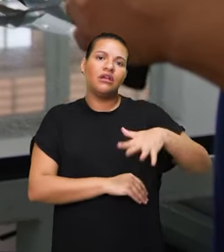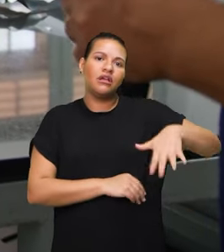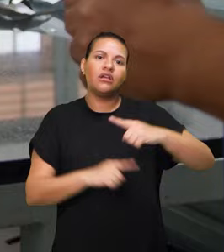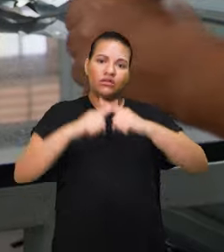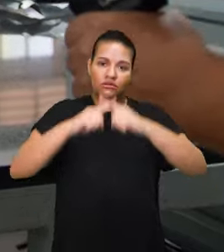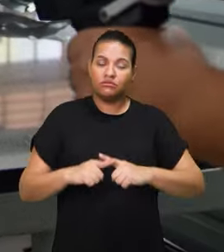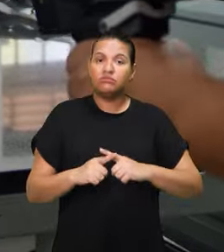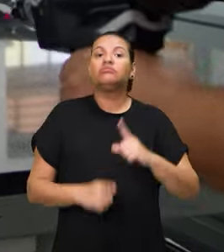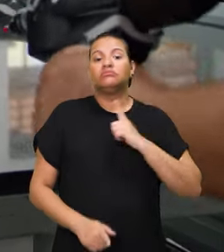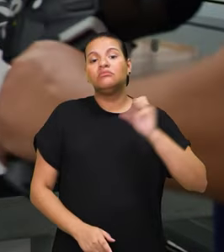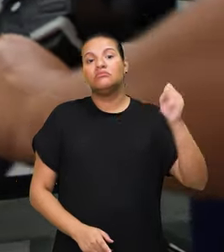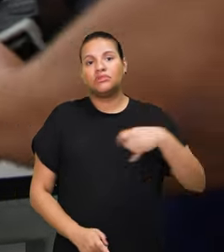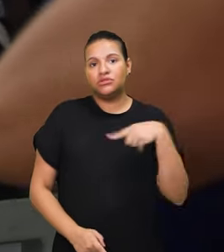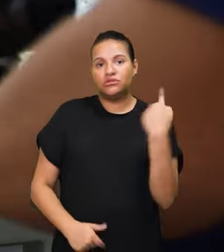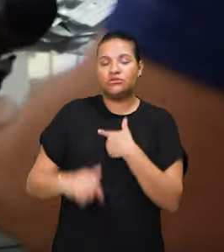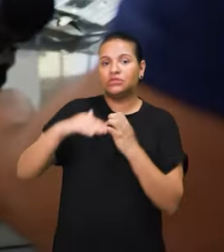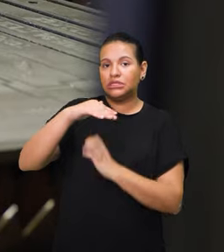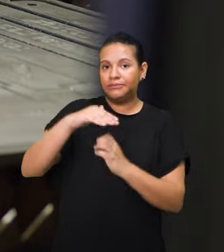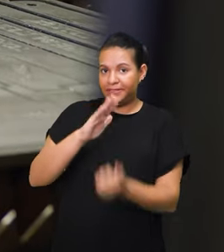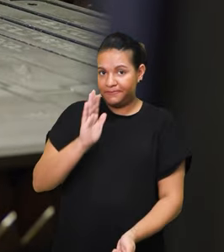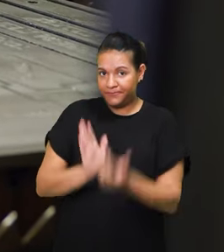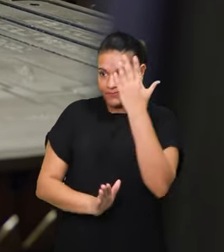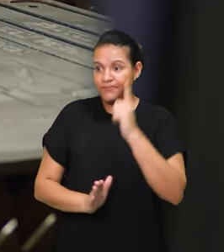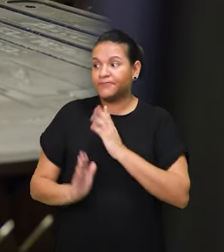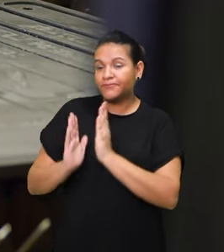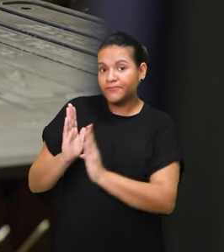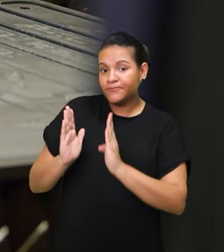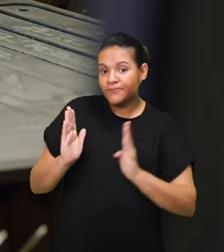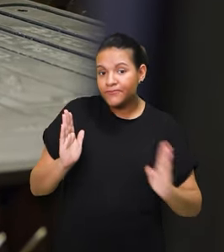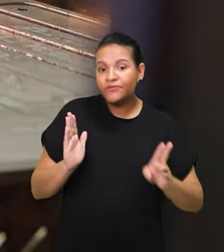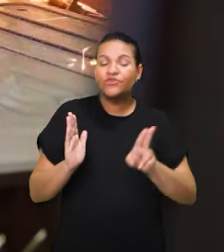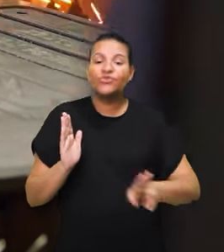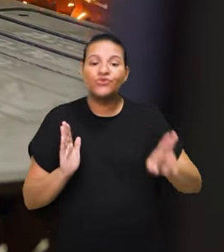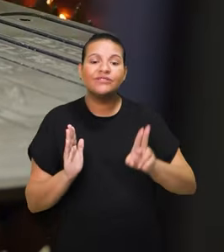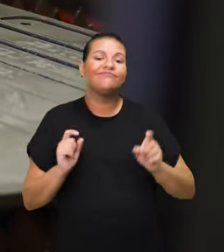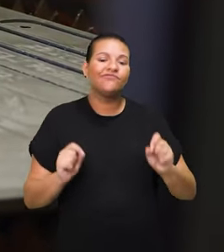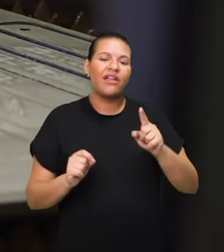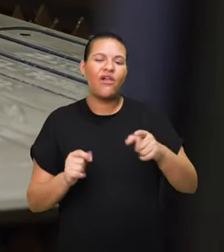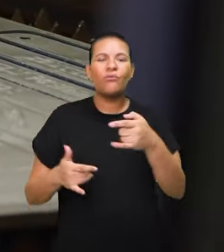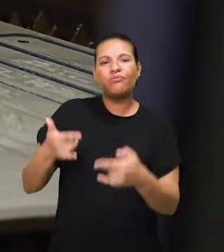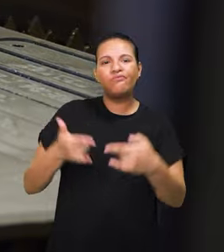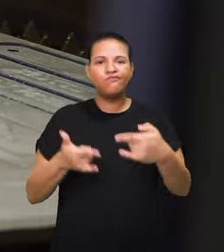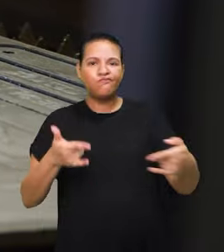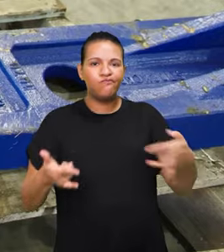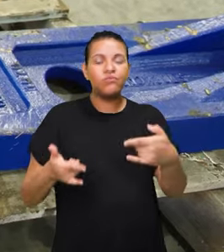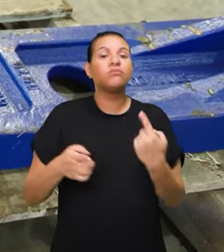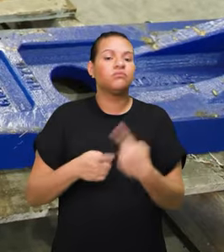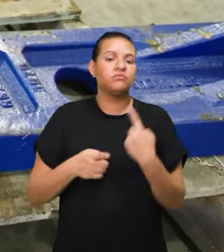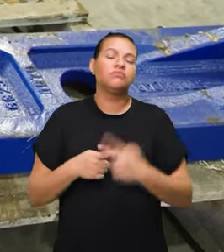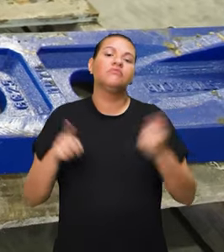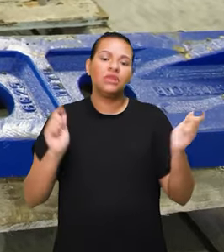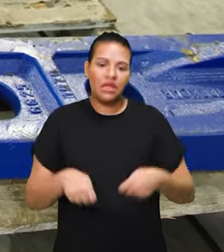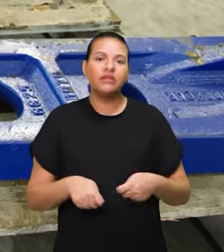grisalhos e olhos castanhos e monólitos nossa empresa nós optamos pelo processo ozado porque isso vai nos